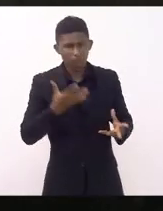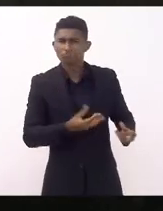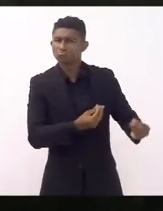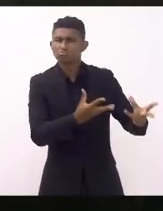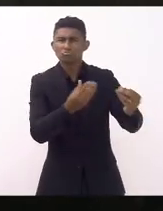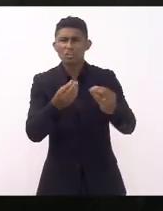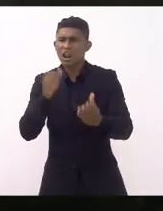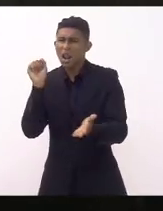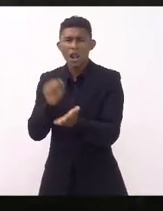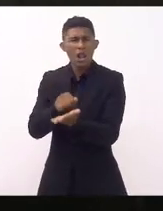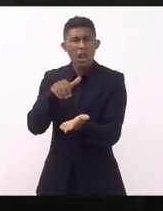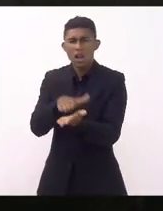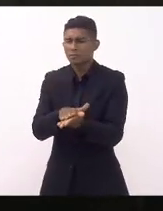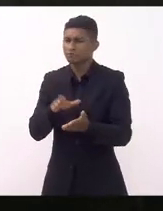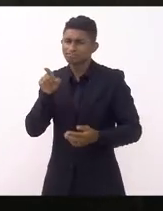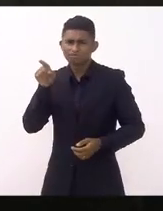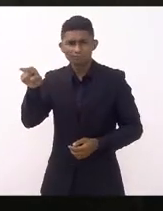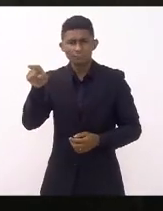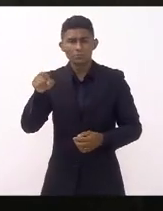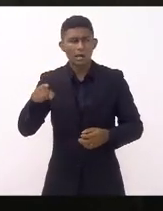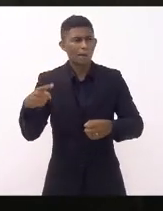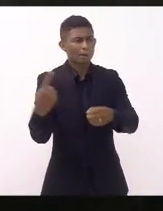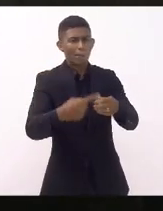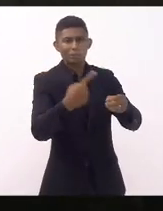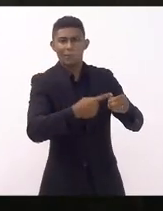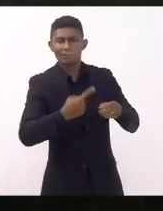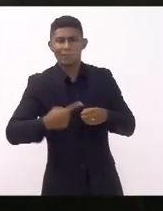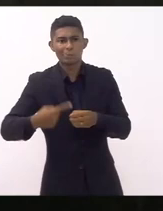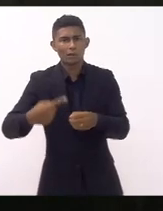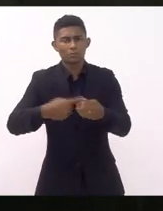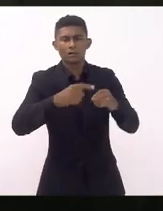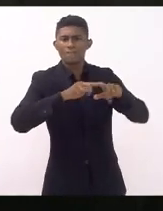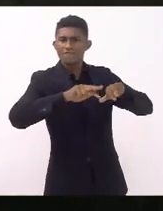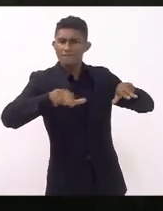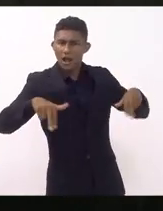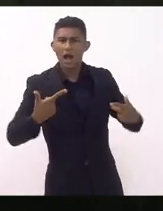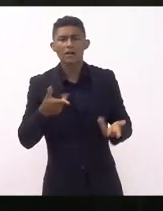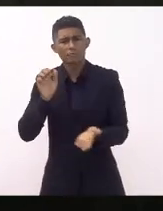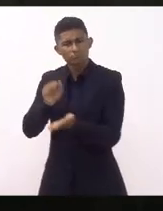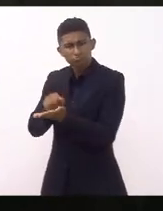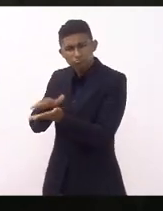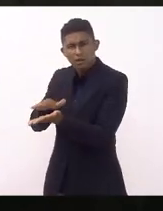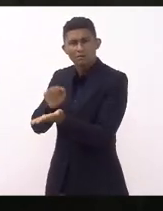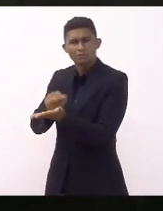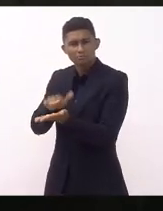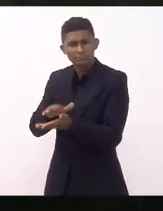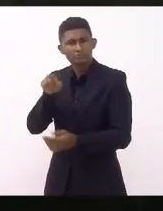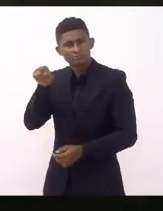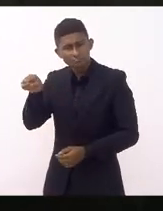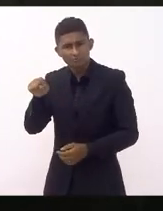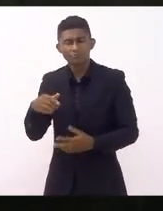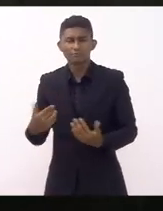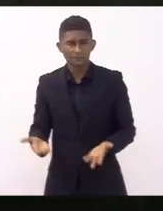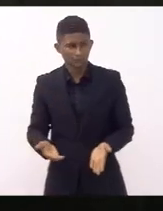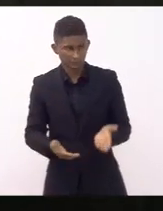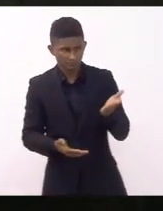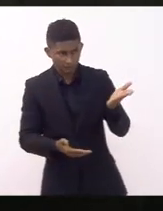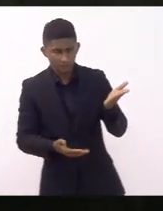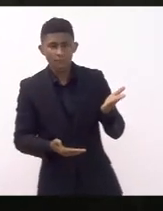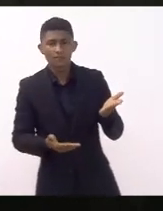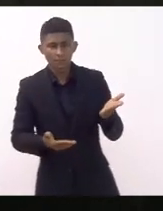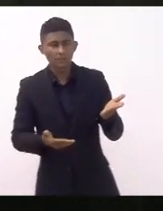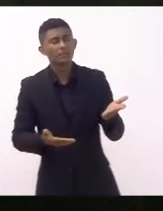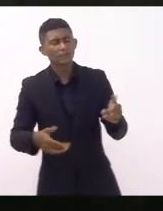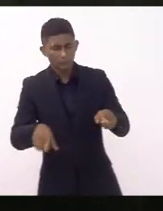uma ou duas, são de vários municípios e de regiões distintas. Então, Vossa Excelência, assim como eu, fazemos parte